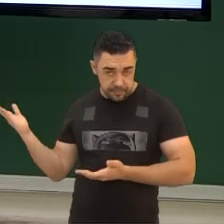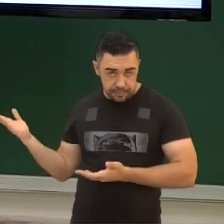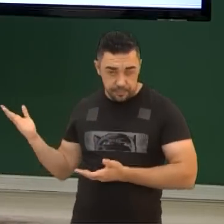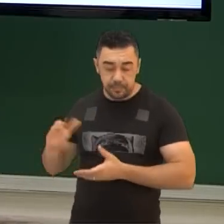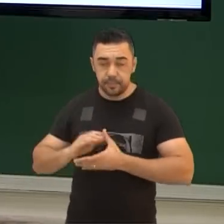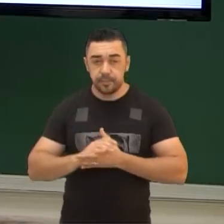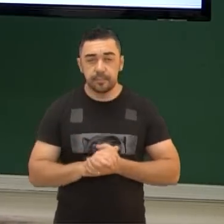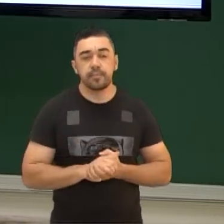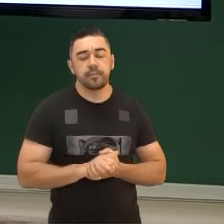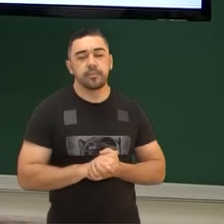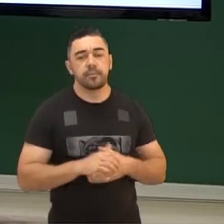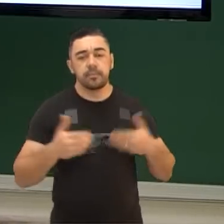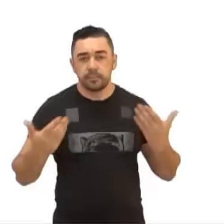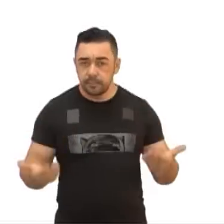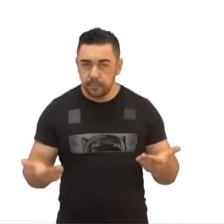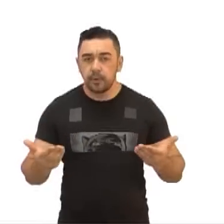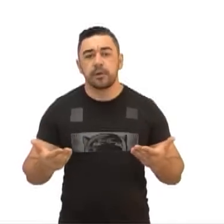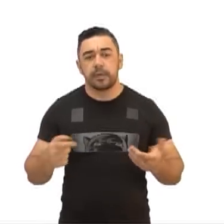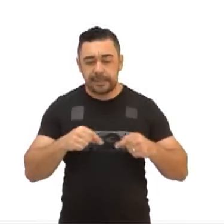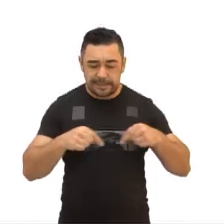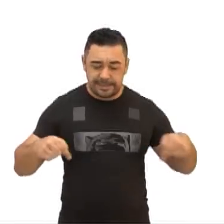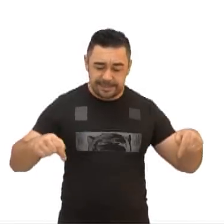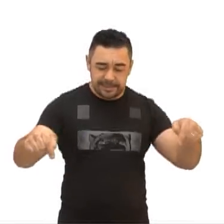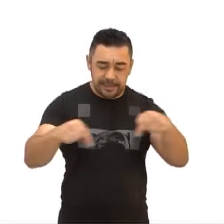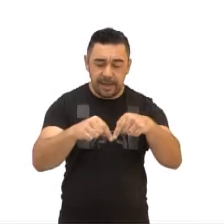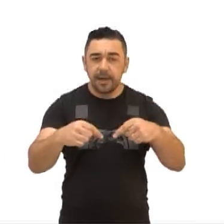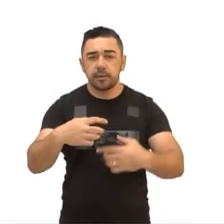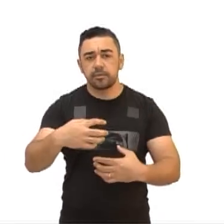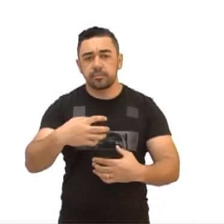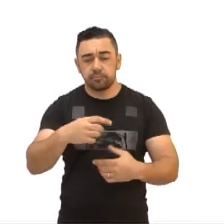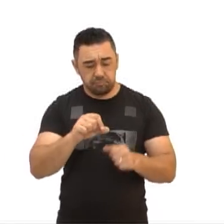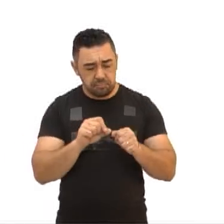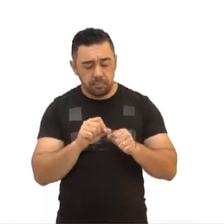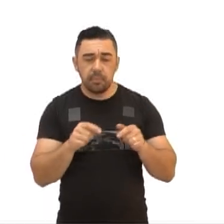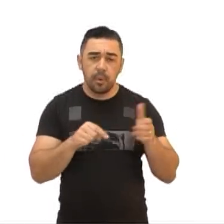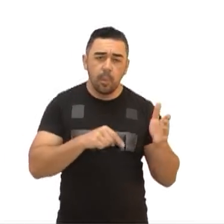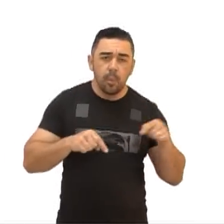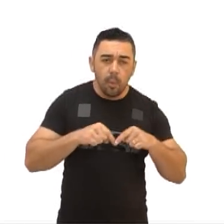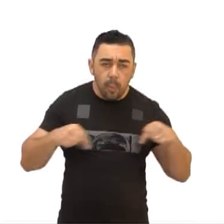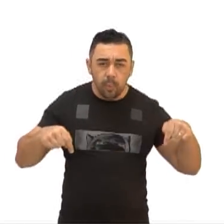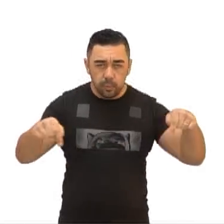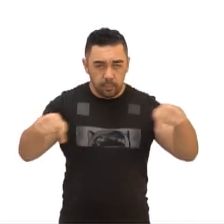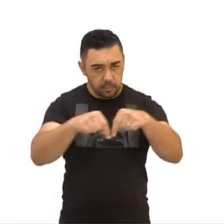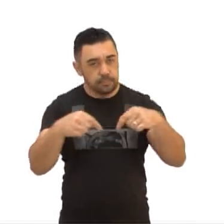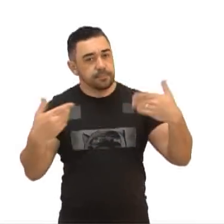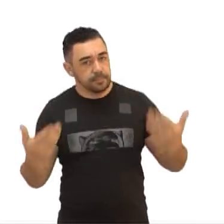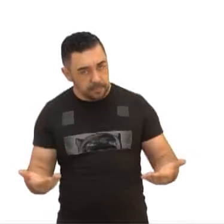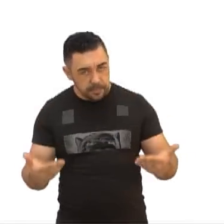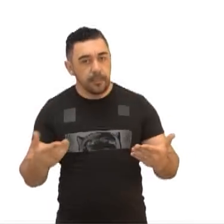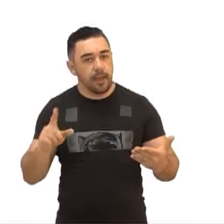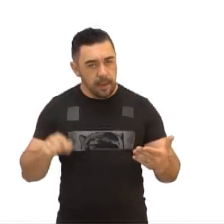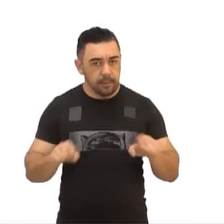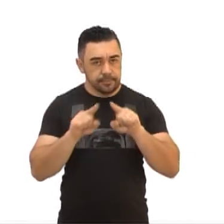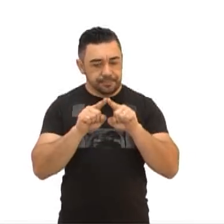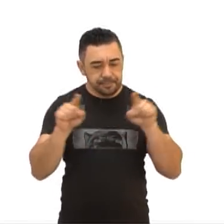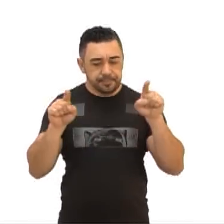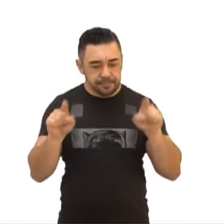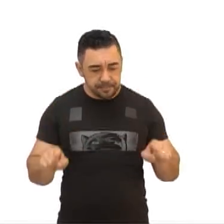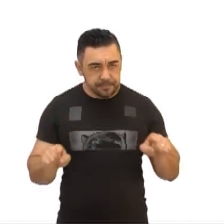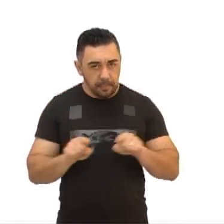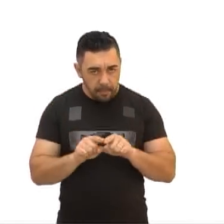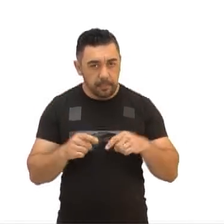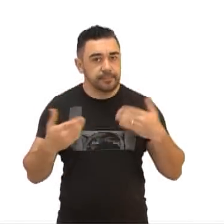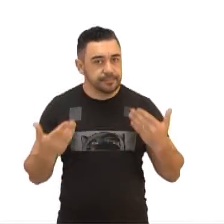Então, olha só. Então, a sala de aula ali, ela tem o formato quadrangular. Logo, o que acontece? Ela é quadrada, tá,